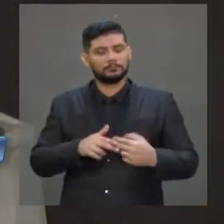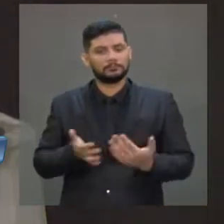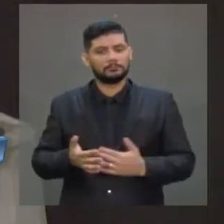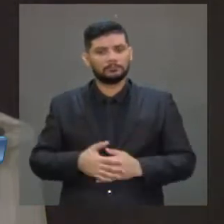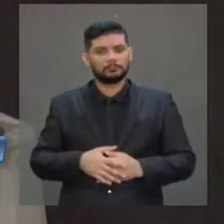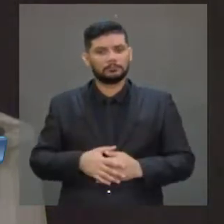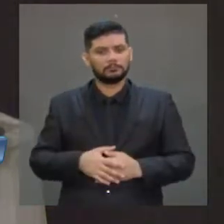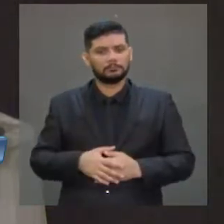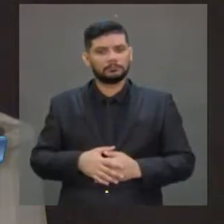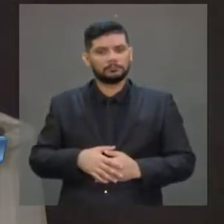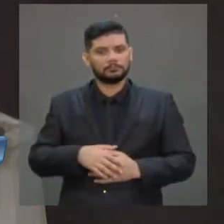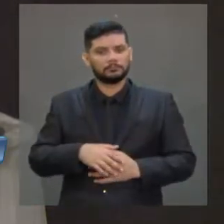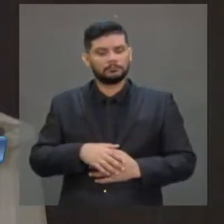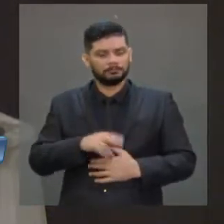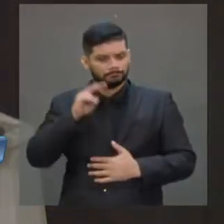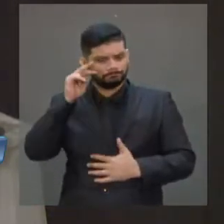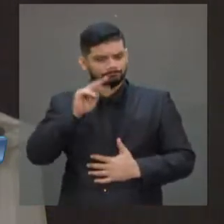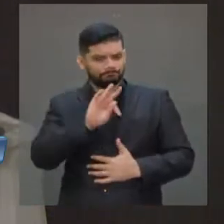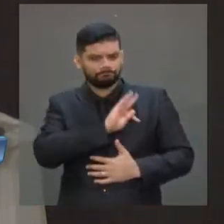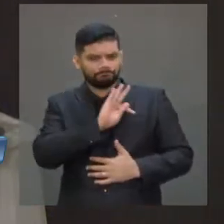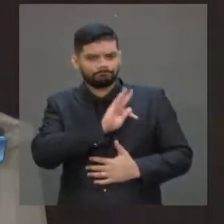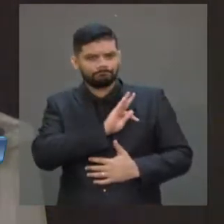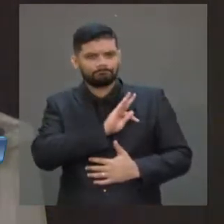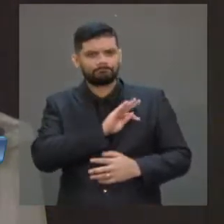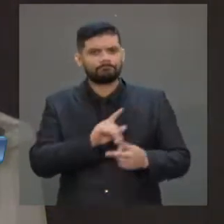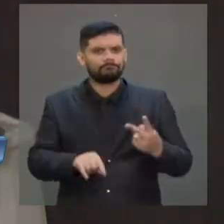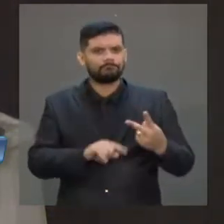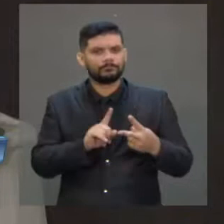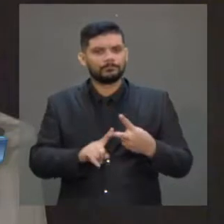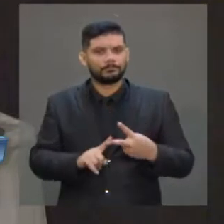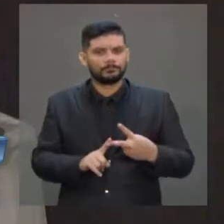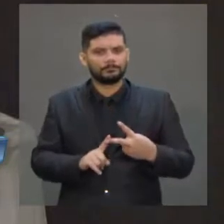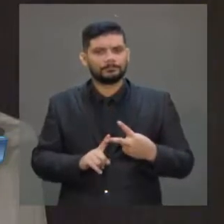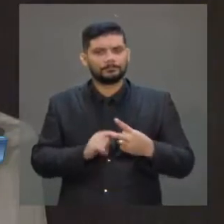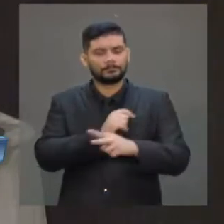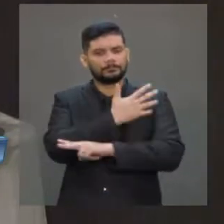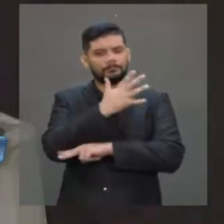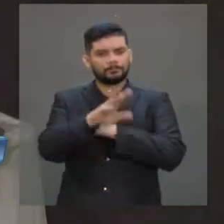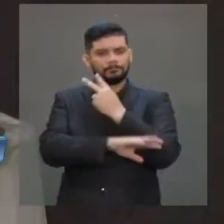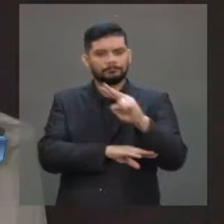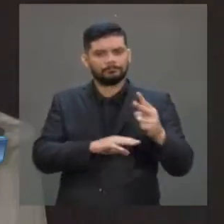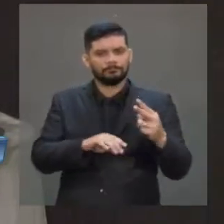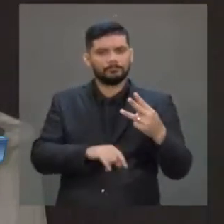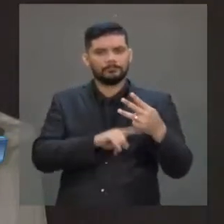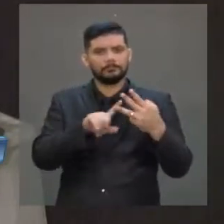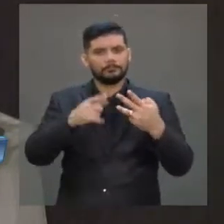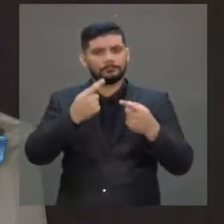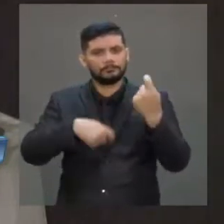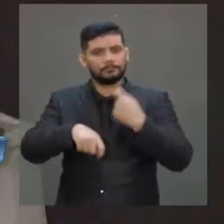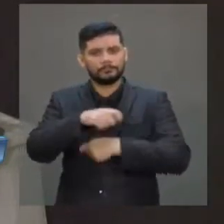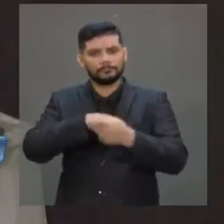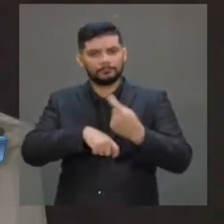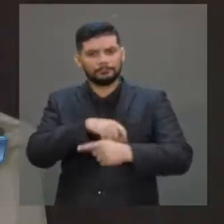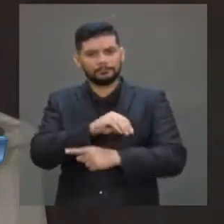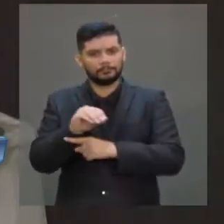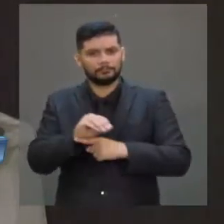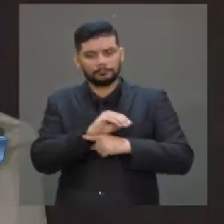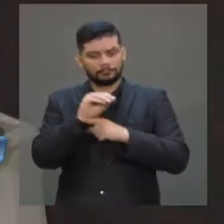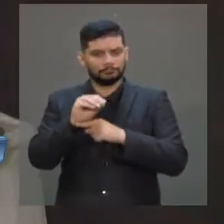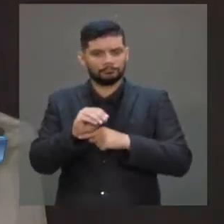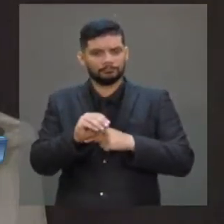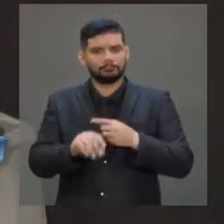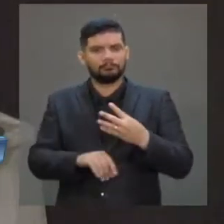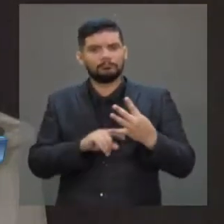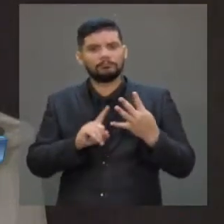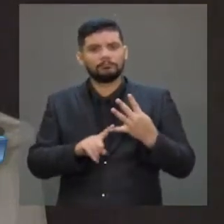tanto do ponto de vista técnico, em razão da questão ambiental, do ponto de vista econômico, pela preservação dos apicultores, como